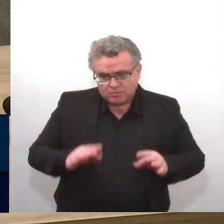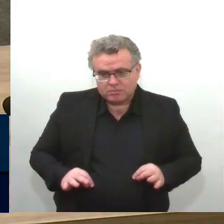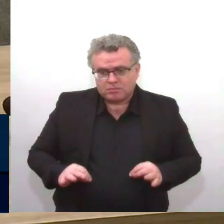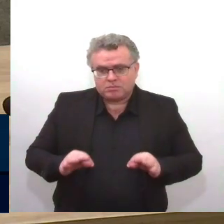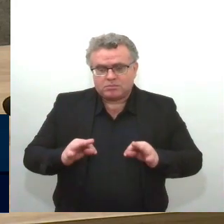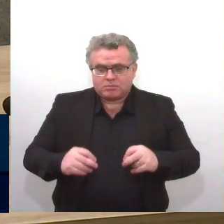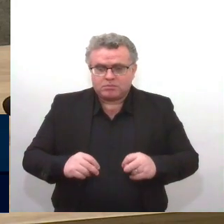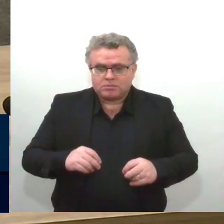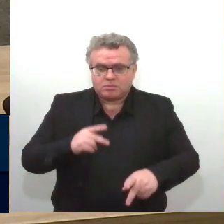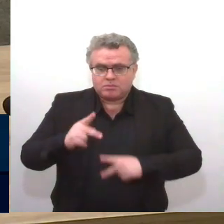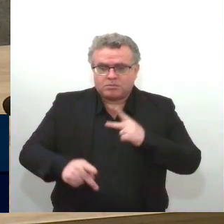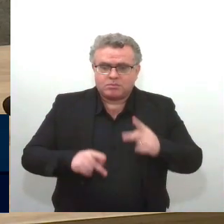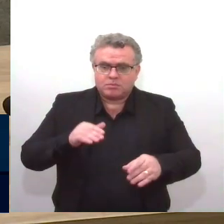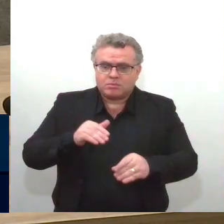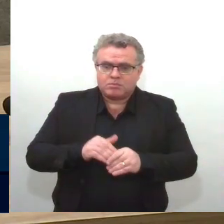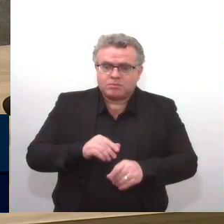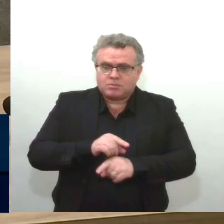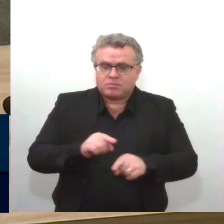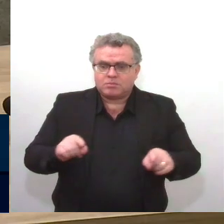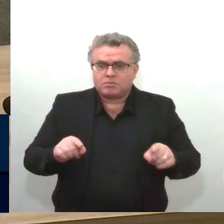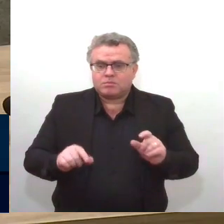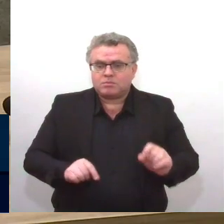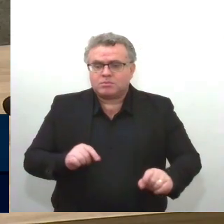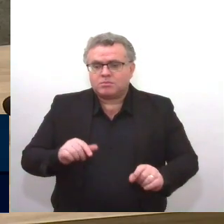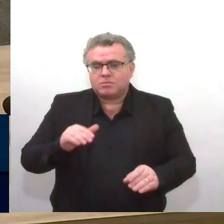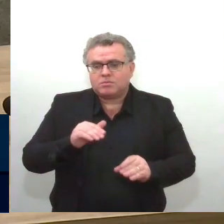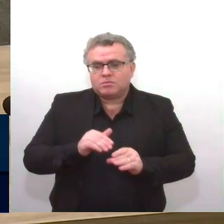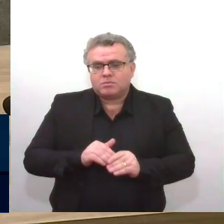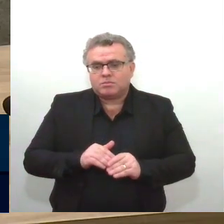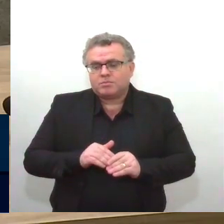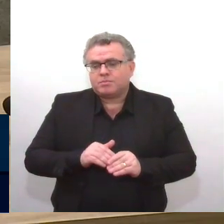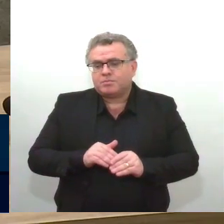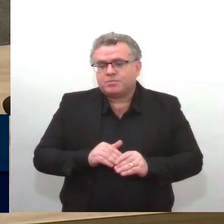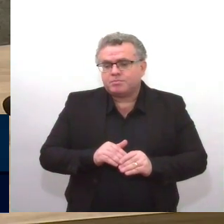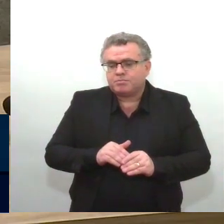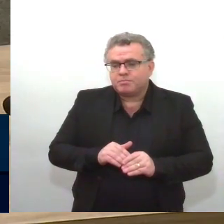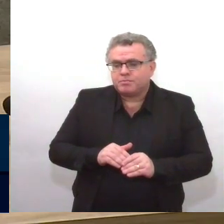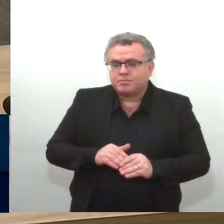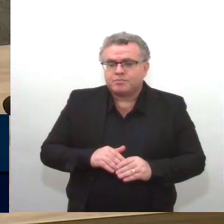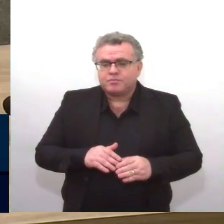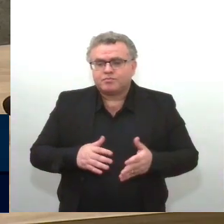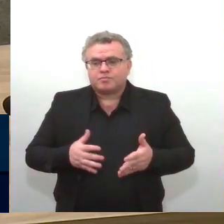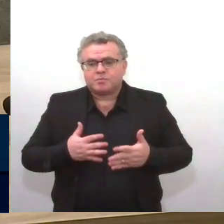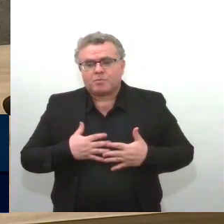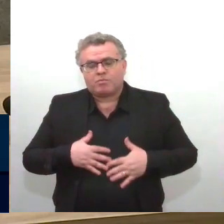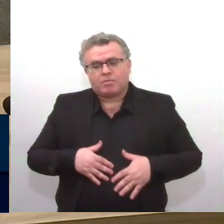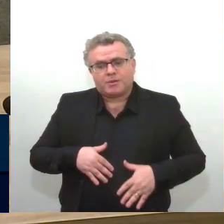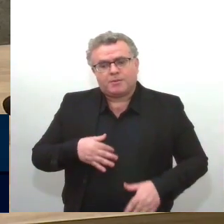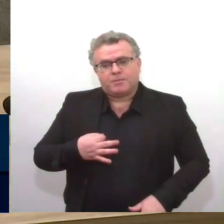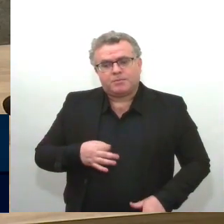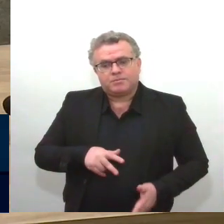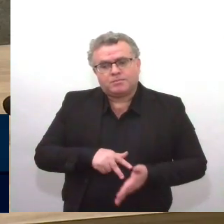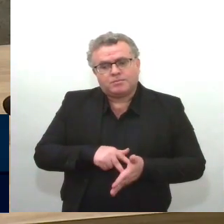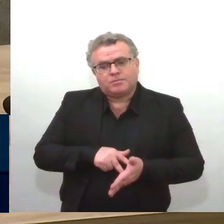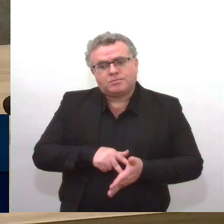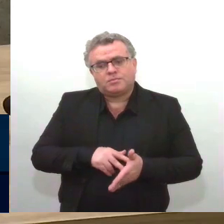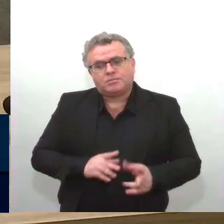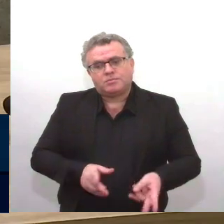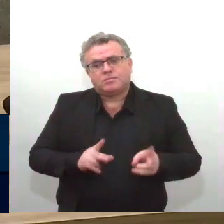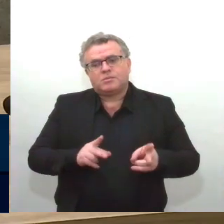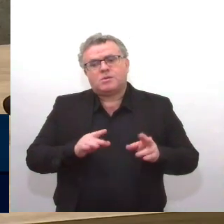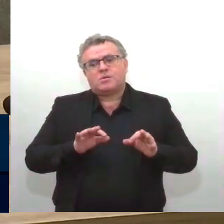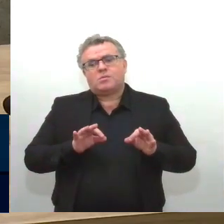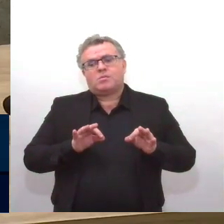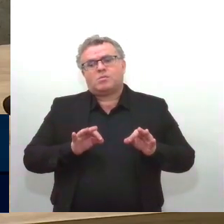o voto a gente pode dizer que é uma coisa Sagrada o eleitor ele sai de casa não só para votar e sim